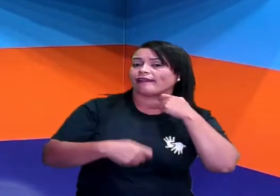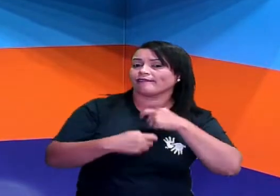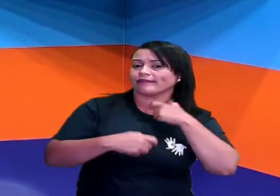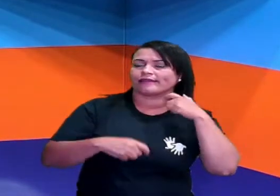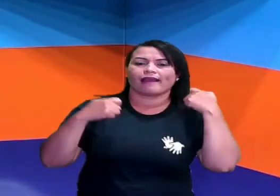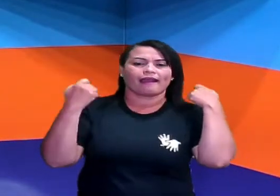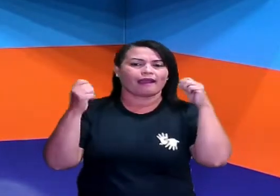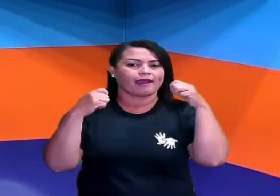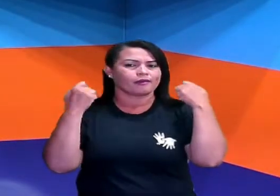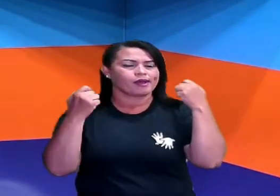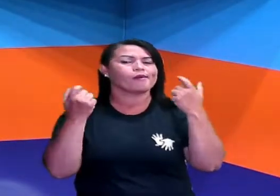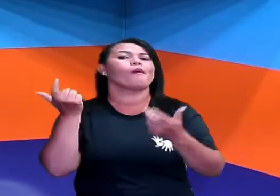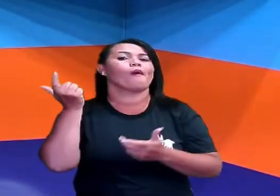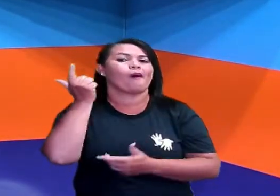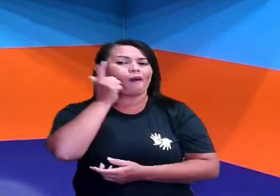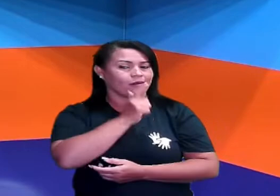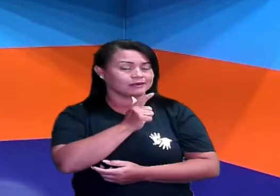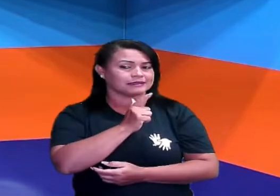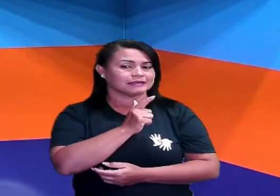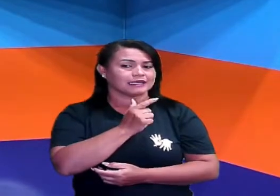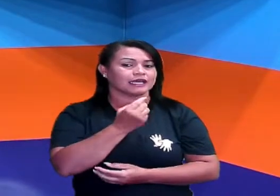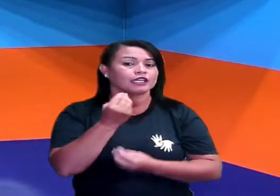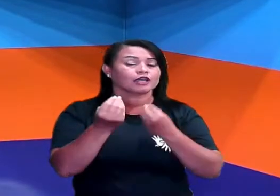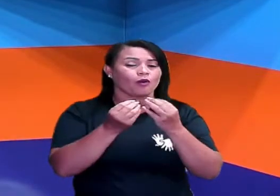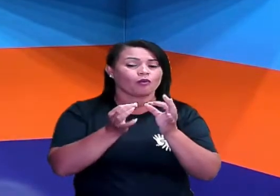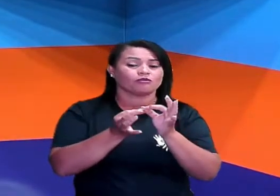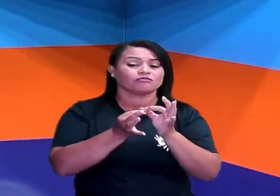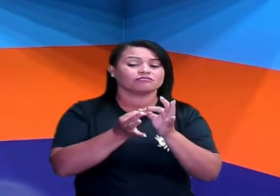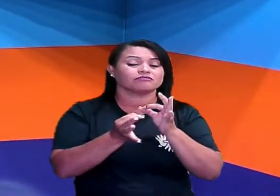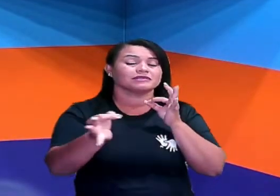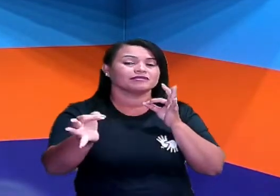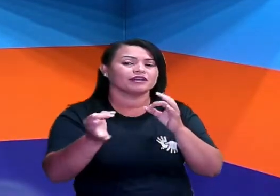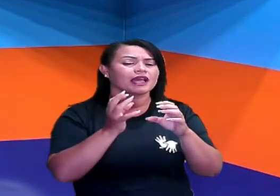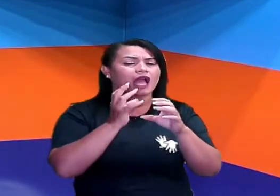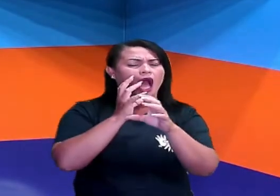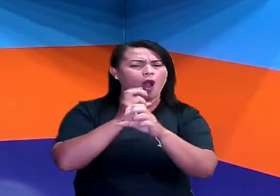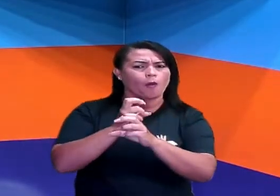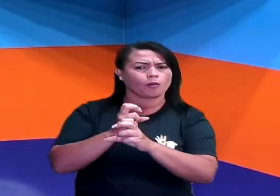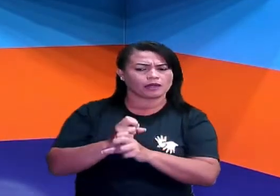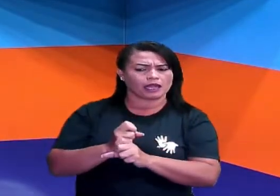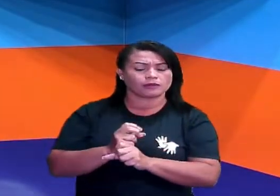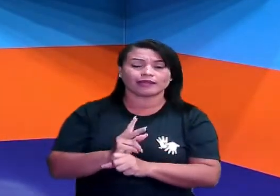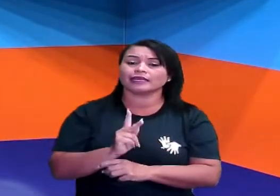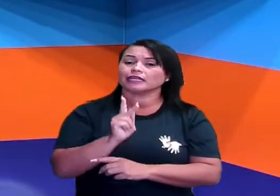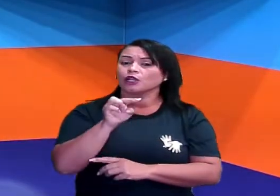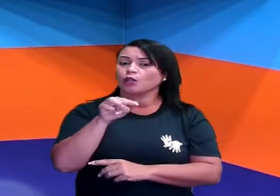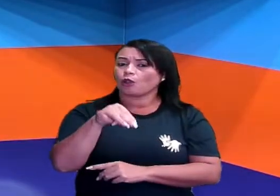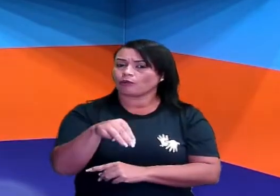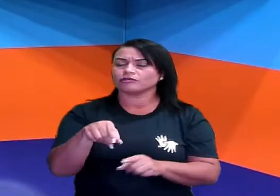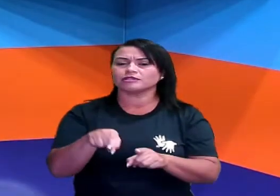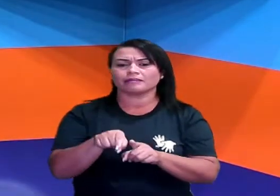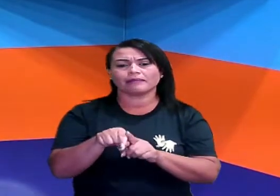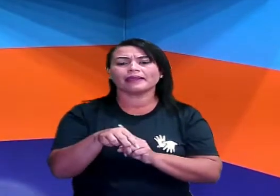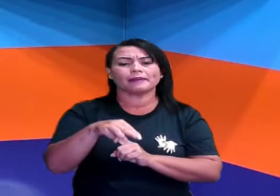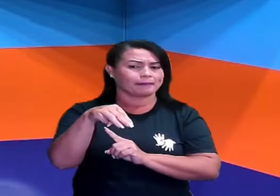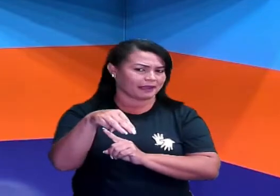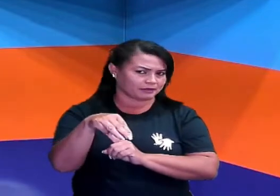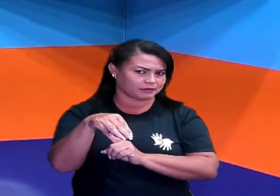não é isso? A gente consegue simplesmente calcular, não é isso? Em quilômetros e até em metros